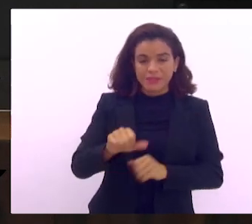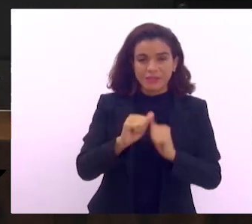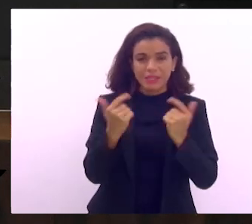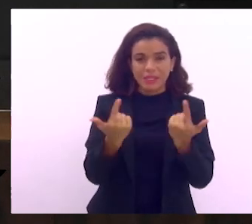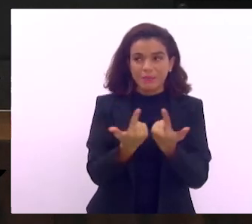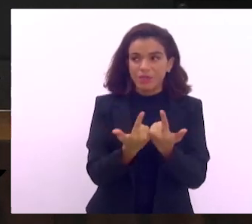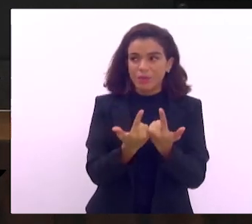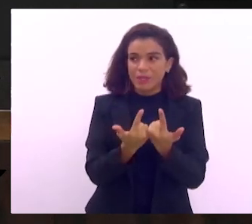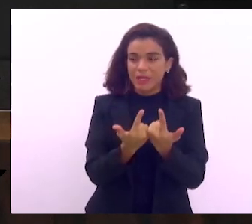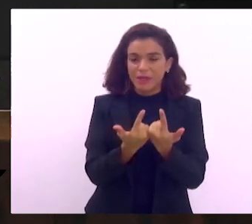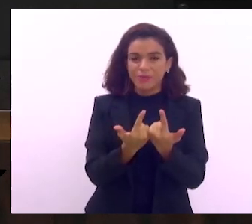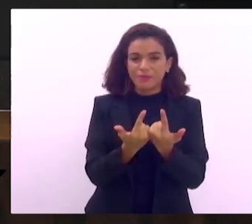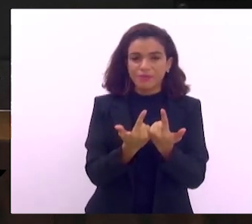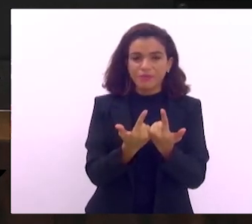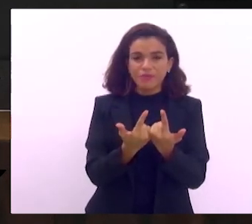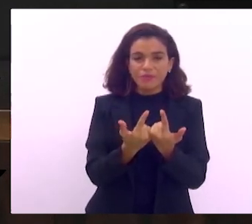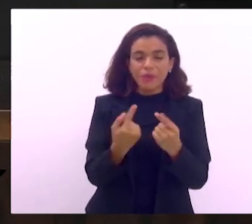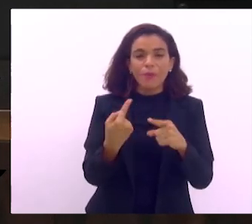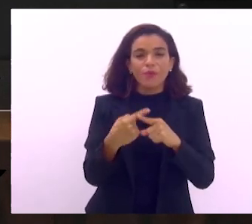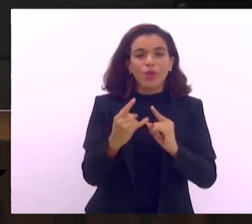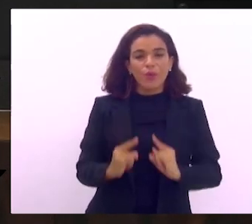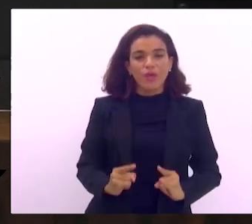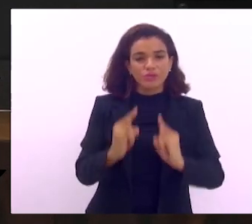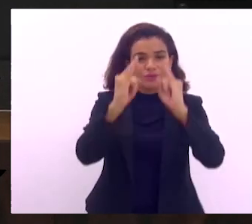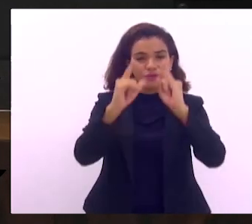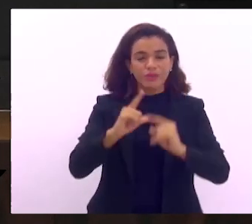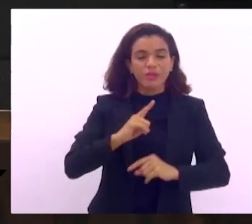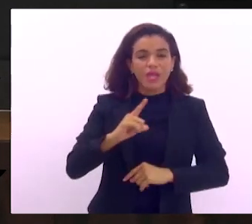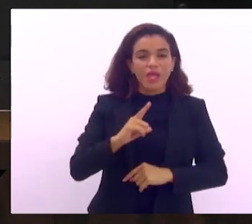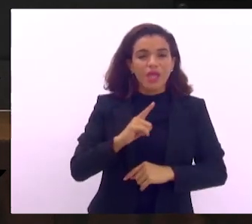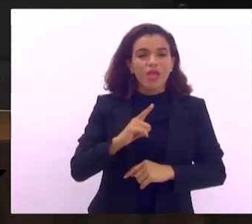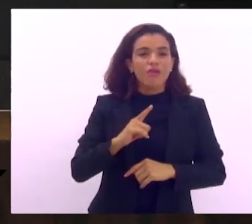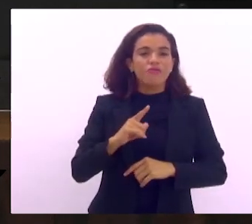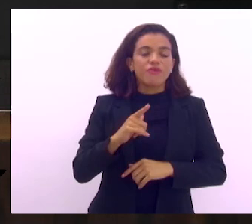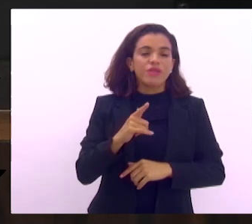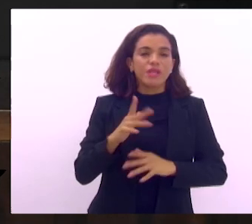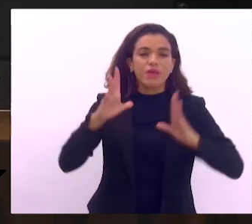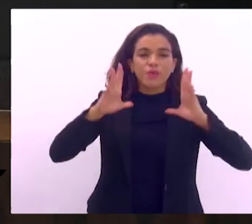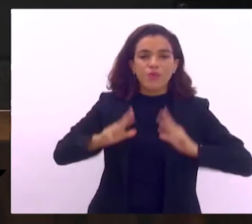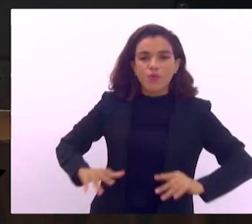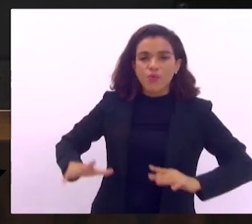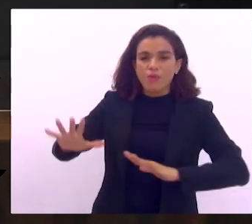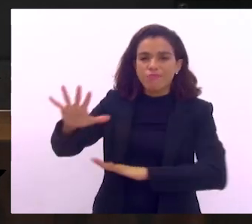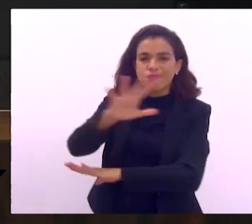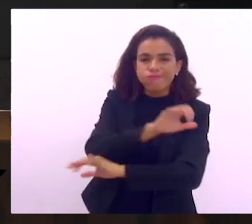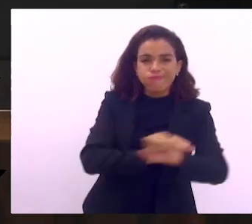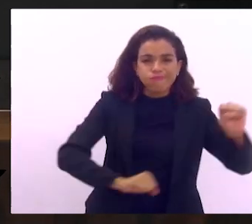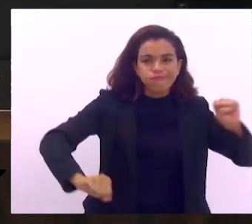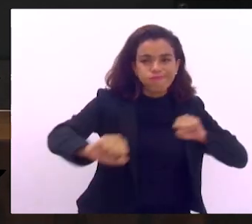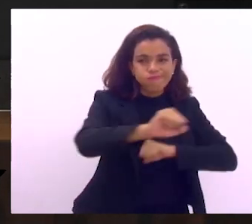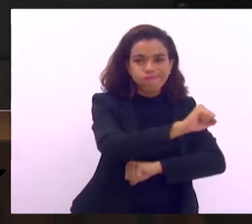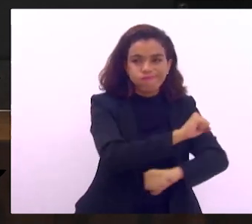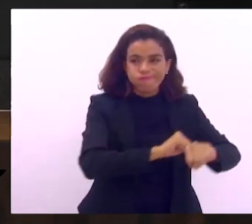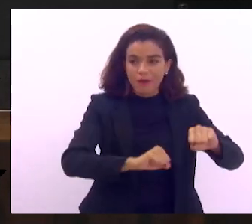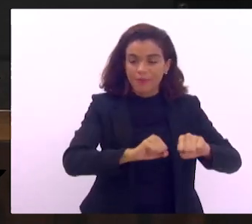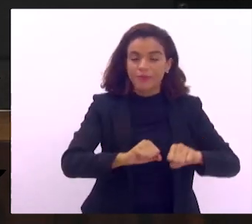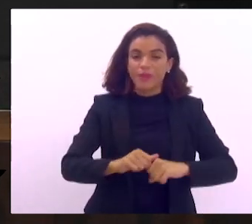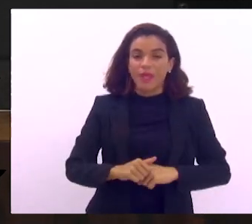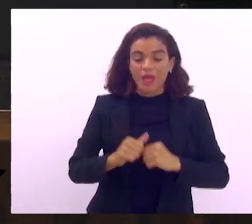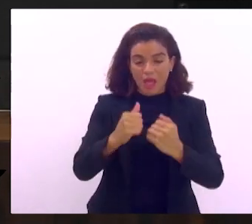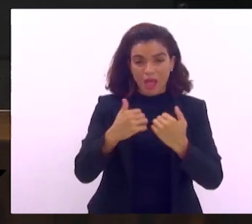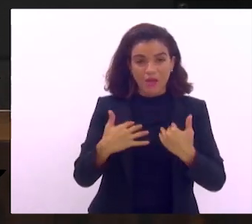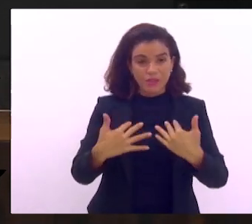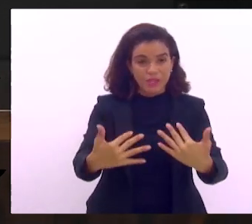segunda-feira passada, todo edifício passou por procedimento de higienização. Essa audiência pública